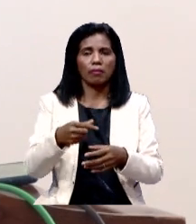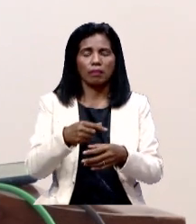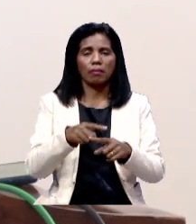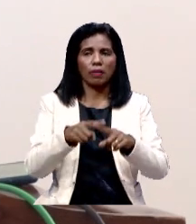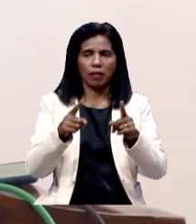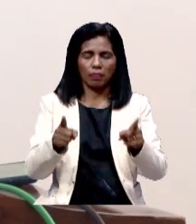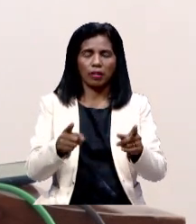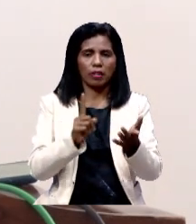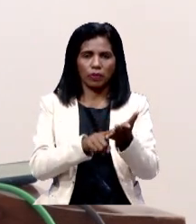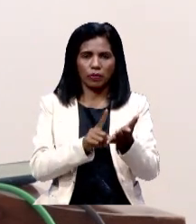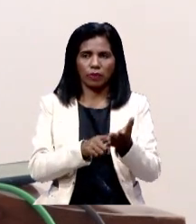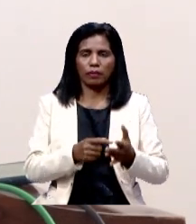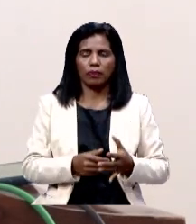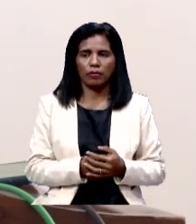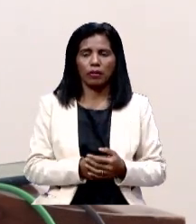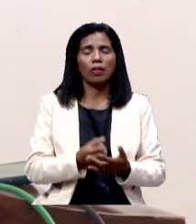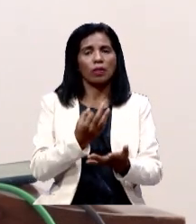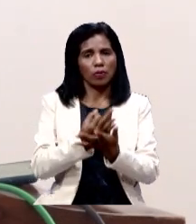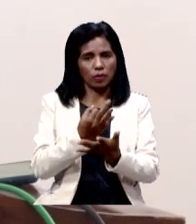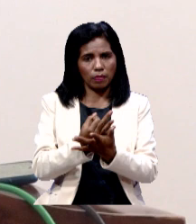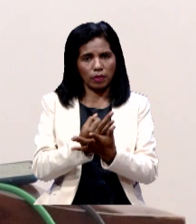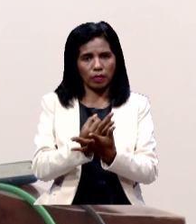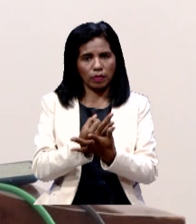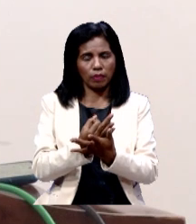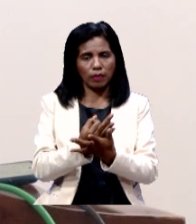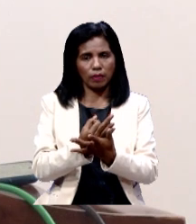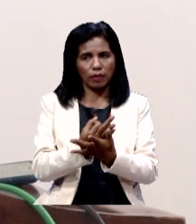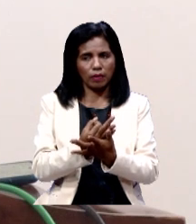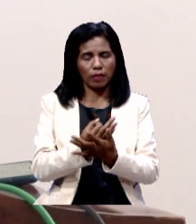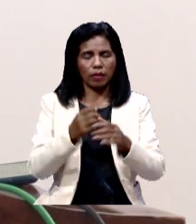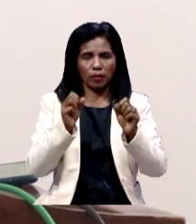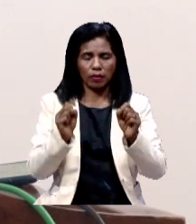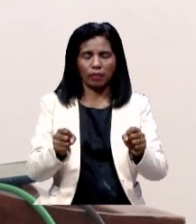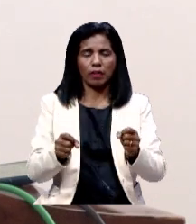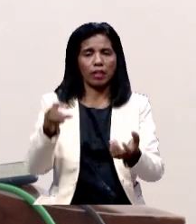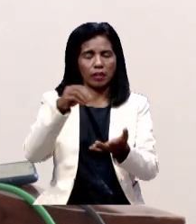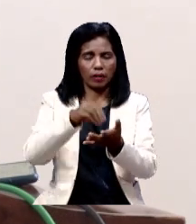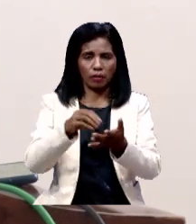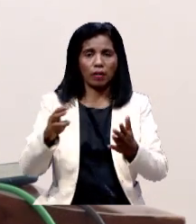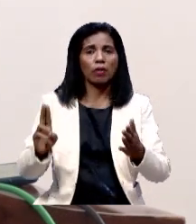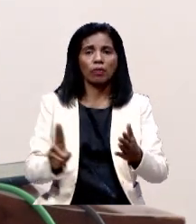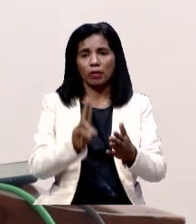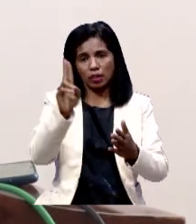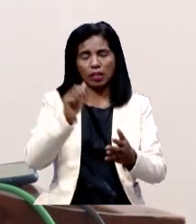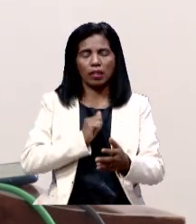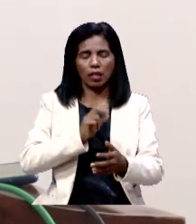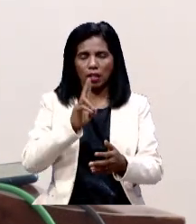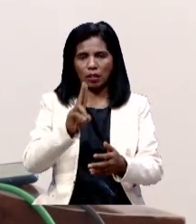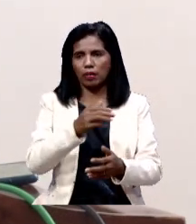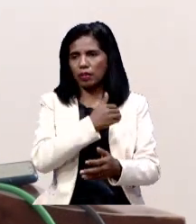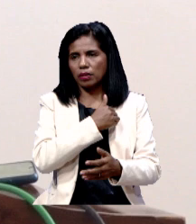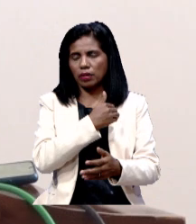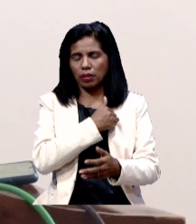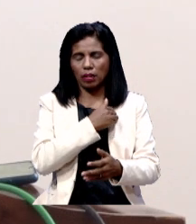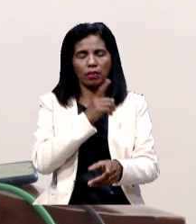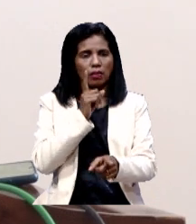fase hala diskusa osumento ne be maka atu bele investe basira investera ailiu sidau finaliza